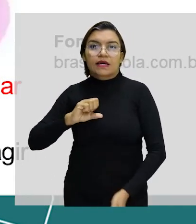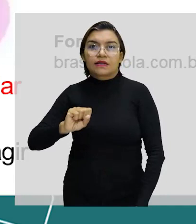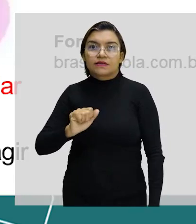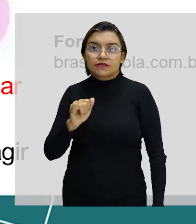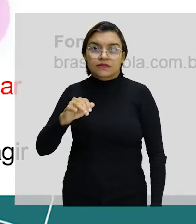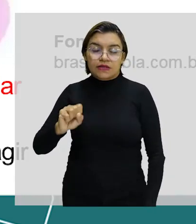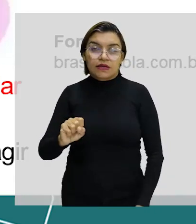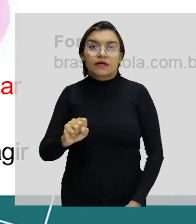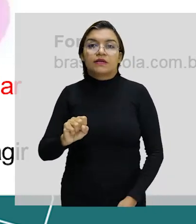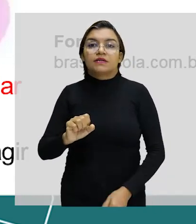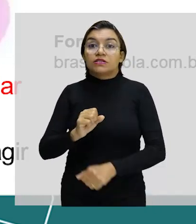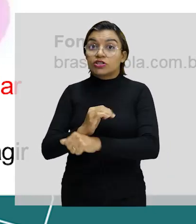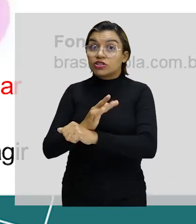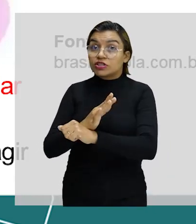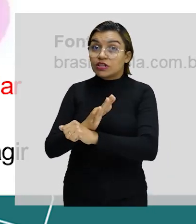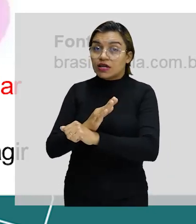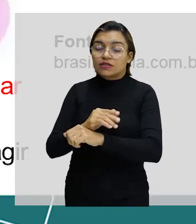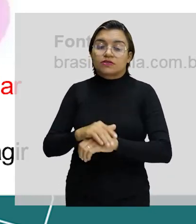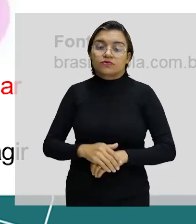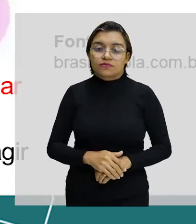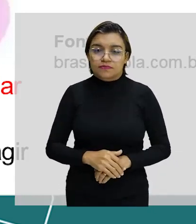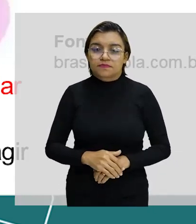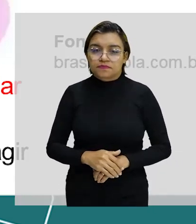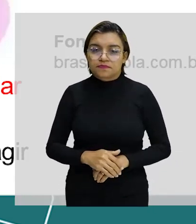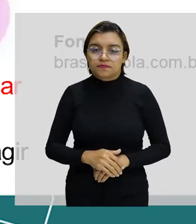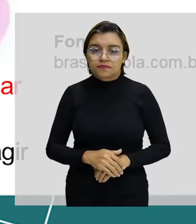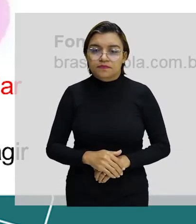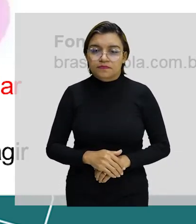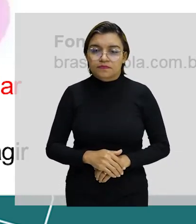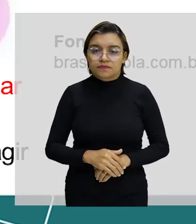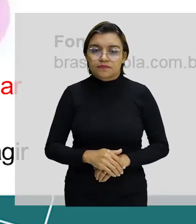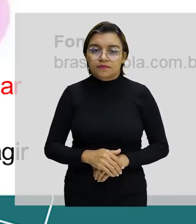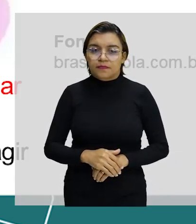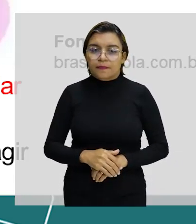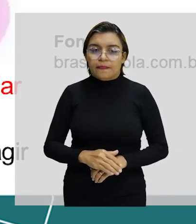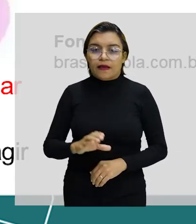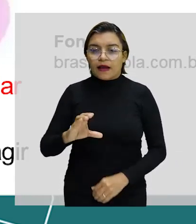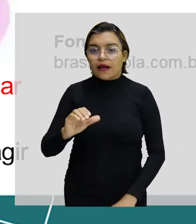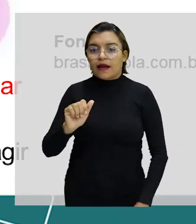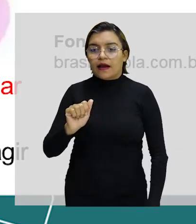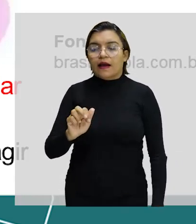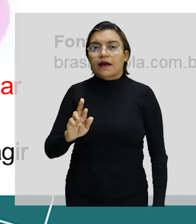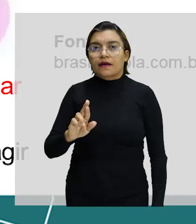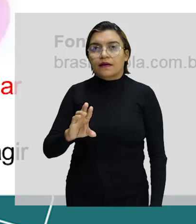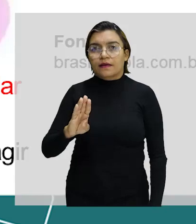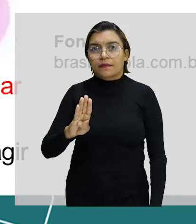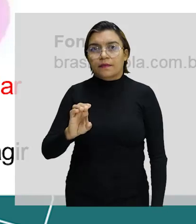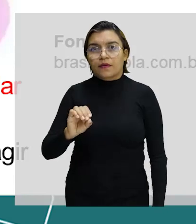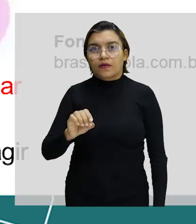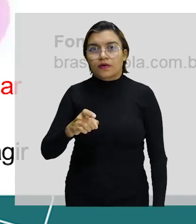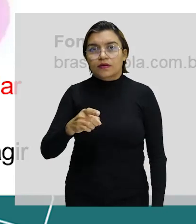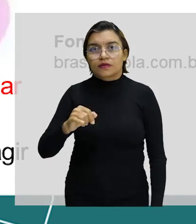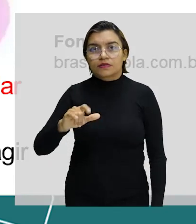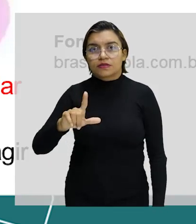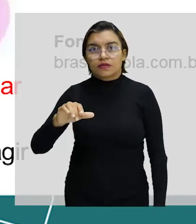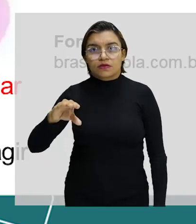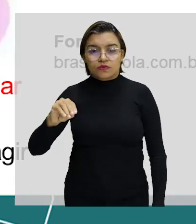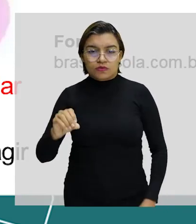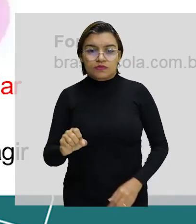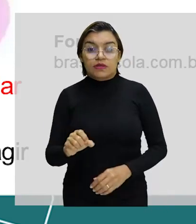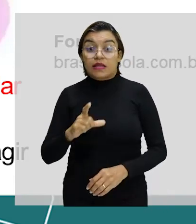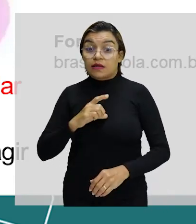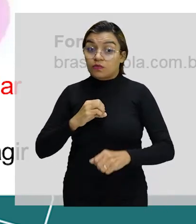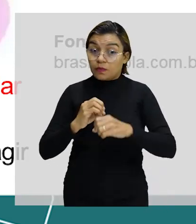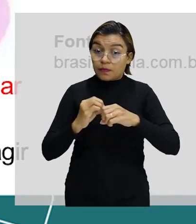de ácidos graxos, ou então sais de ácidos carboxílicos, que são longas moléculas formadas. Olha